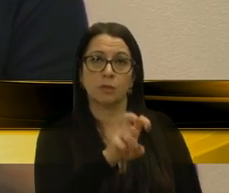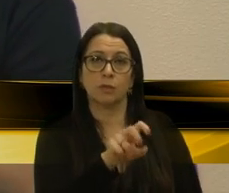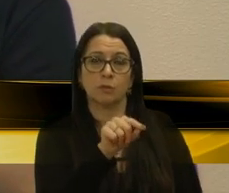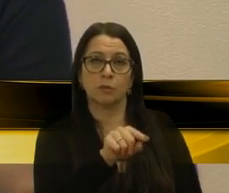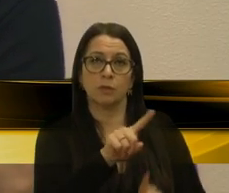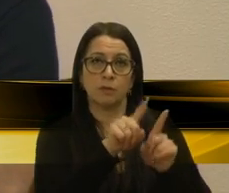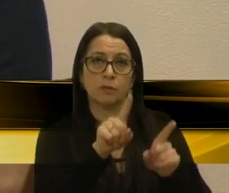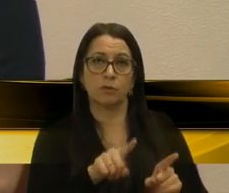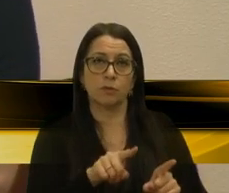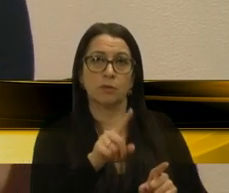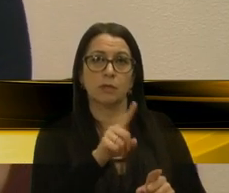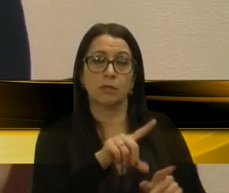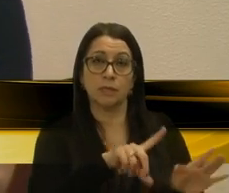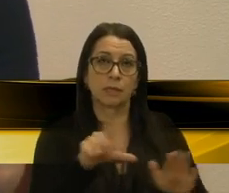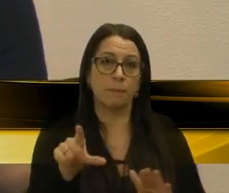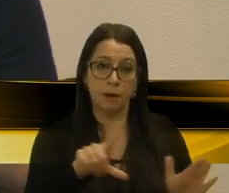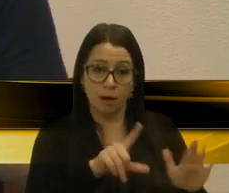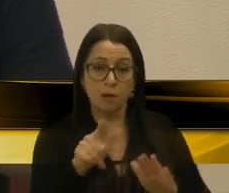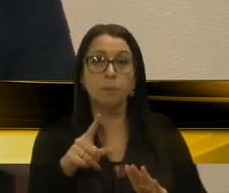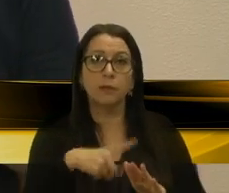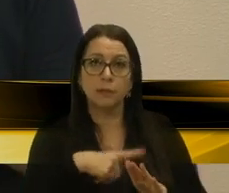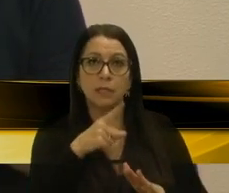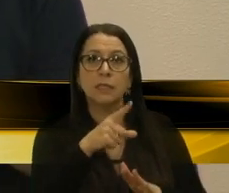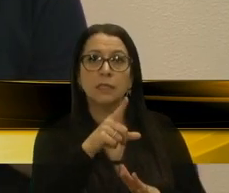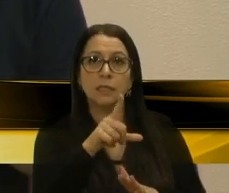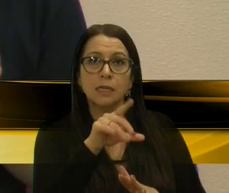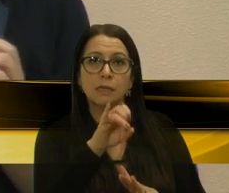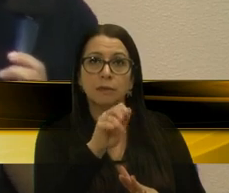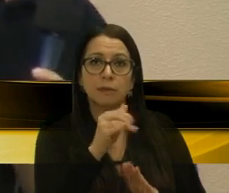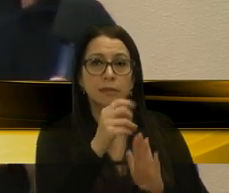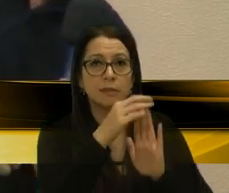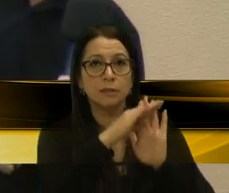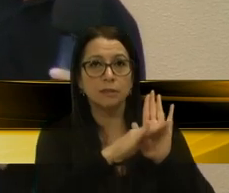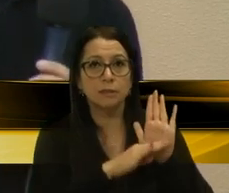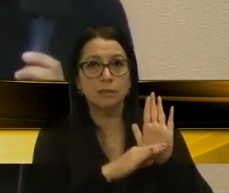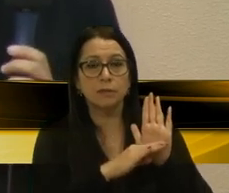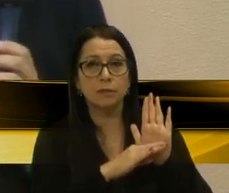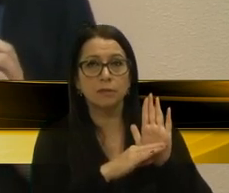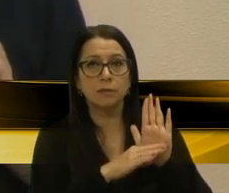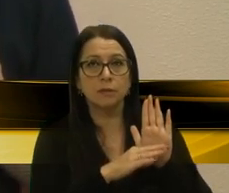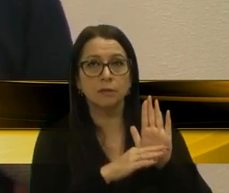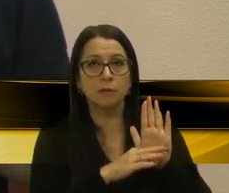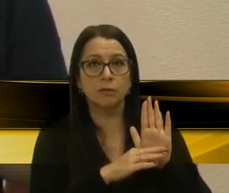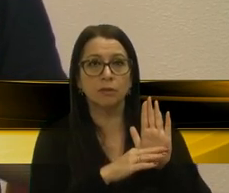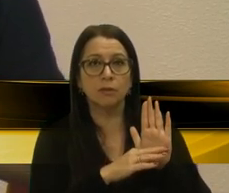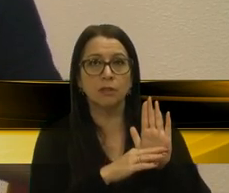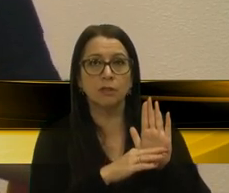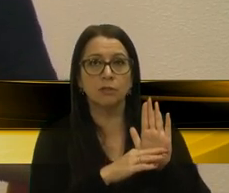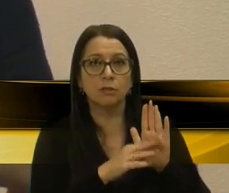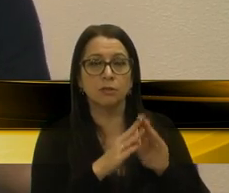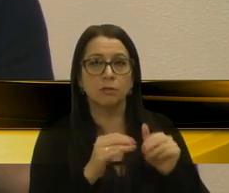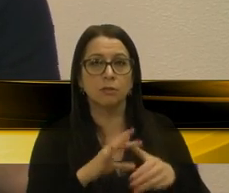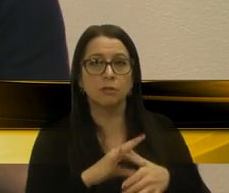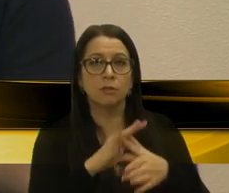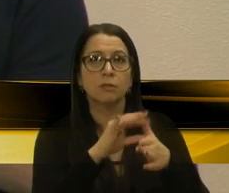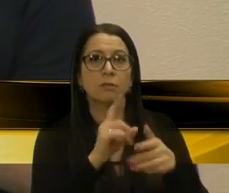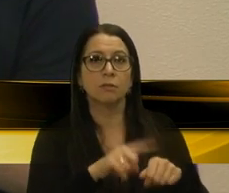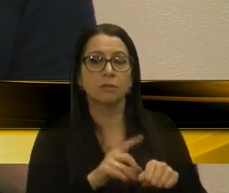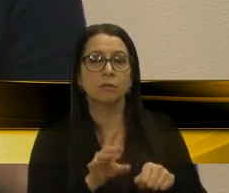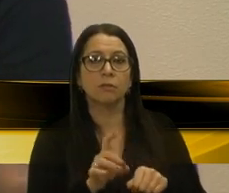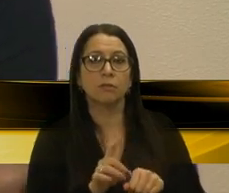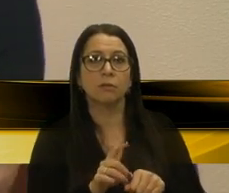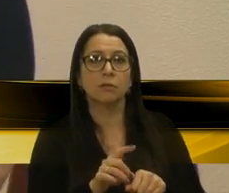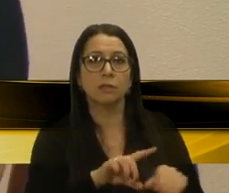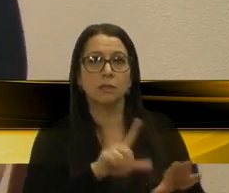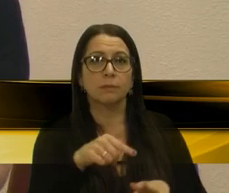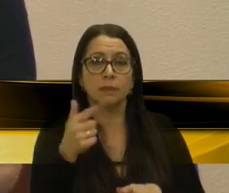aqui. Semanalmente, essa lista tem que ser... Eu peço uma declaração de líder. Semanalmente, essa lista